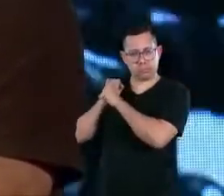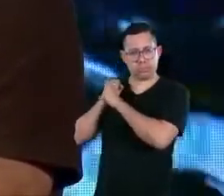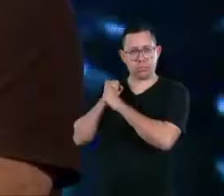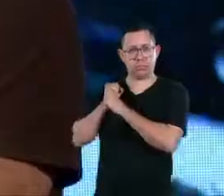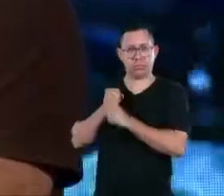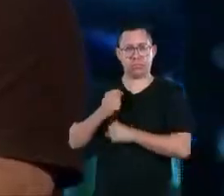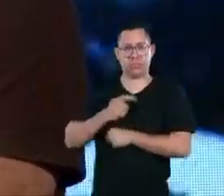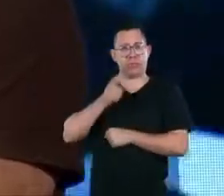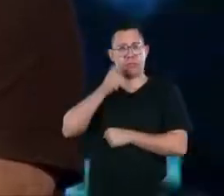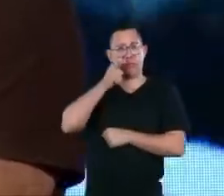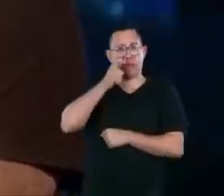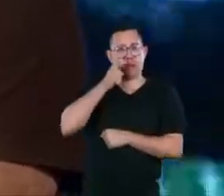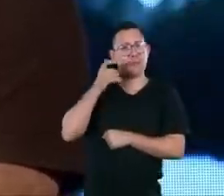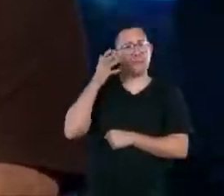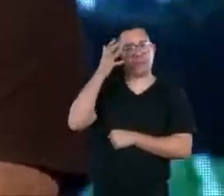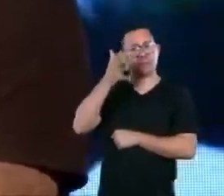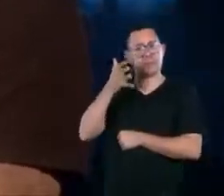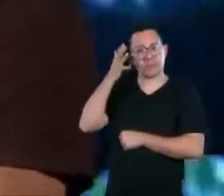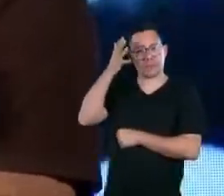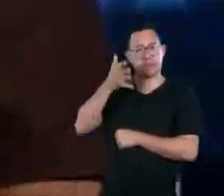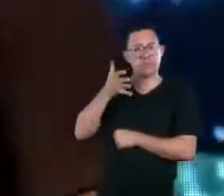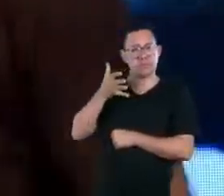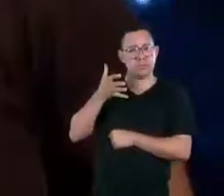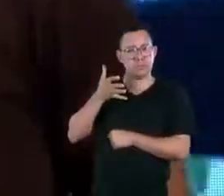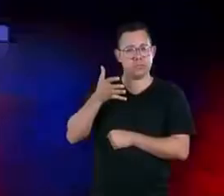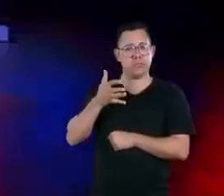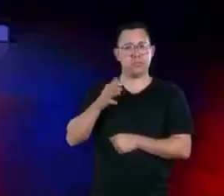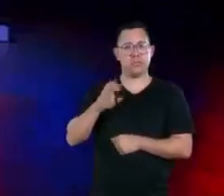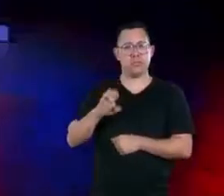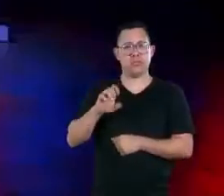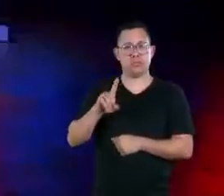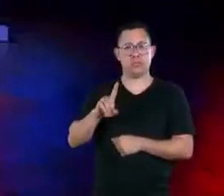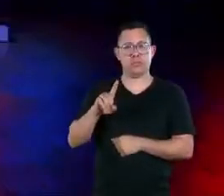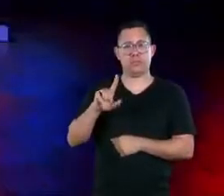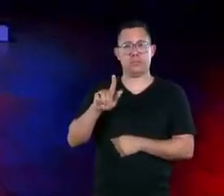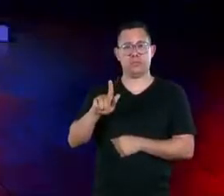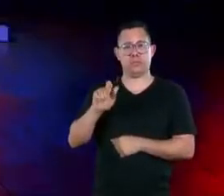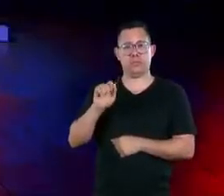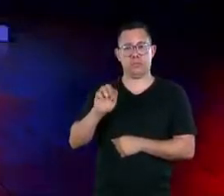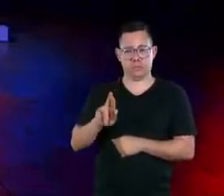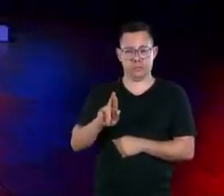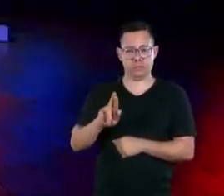eu assisti uma palestra do Edgar Morin e essa palestra